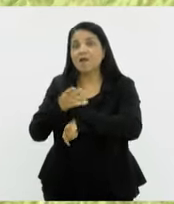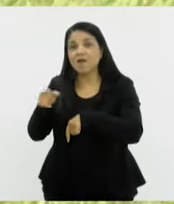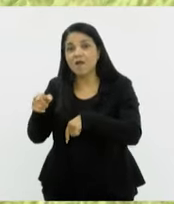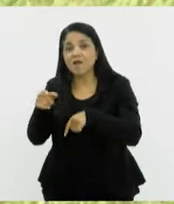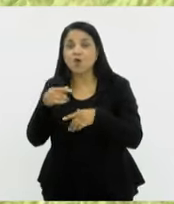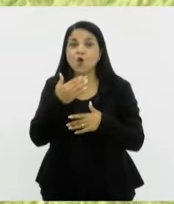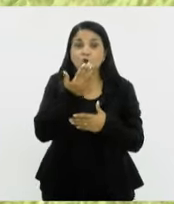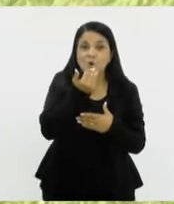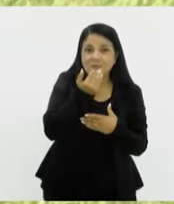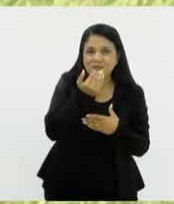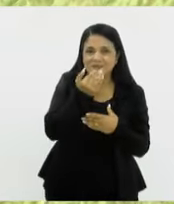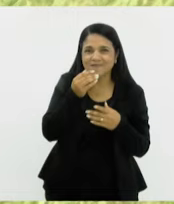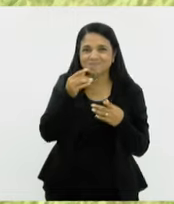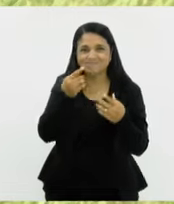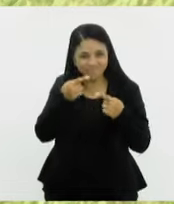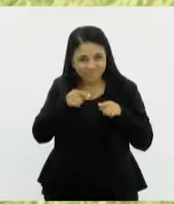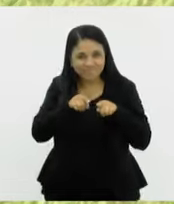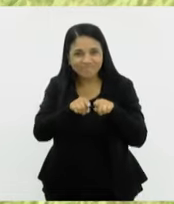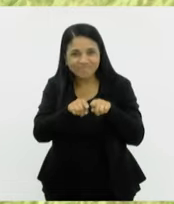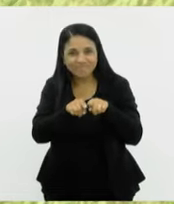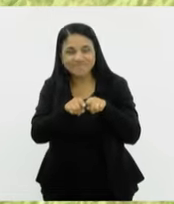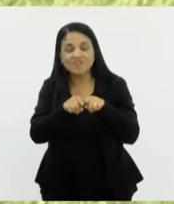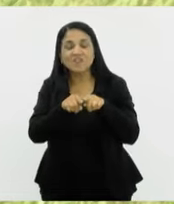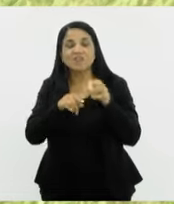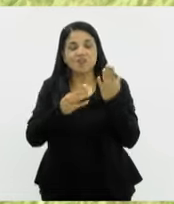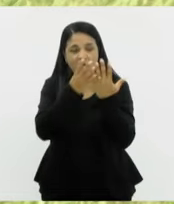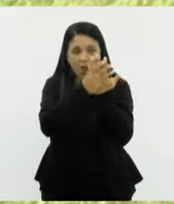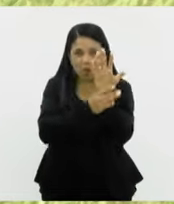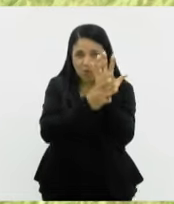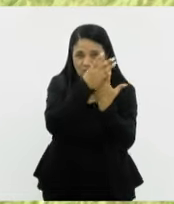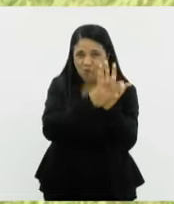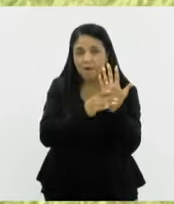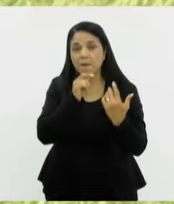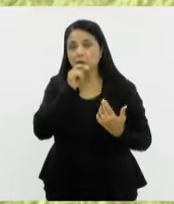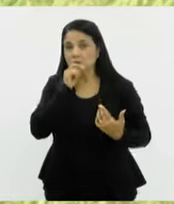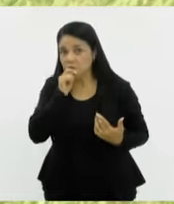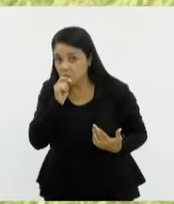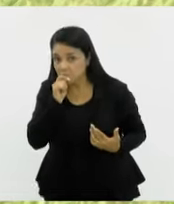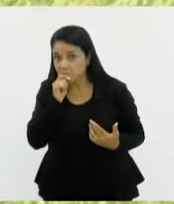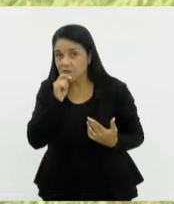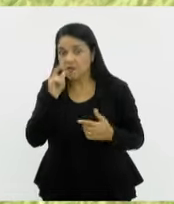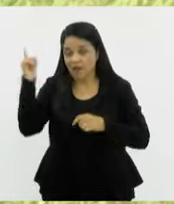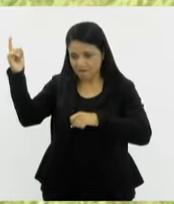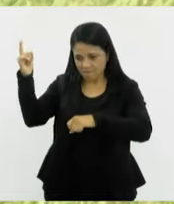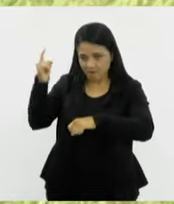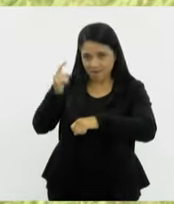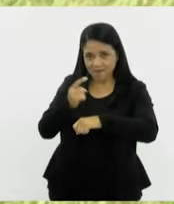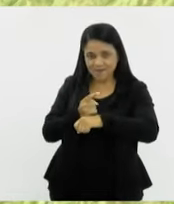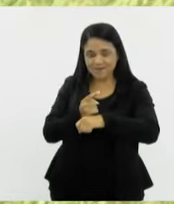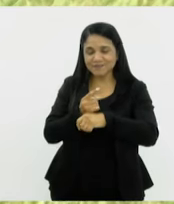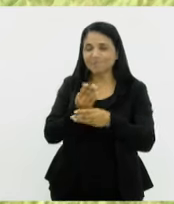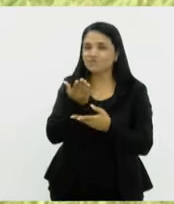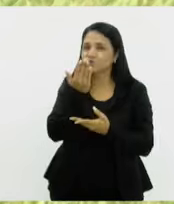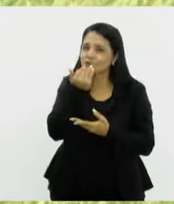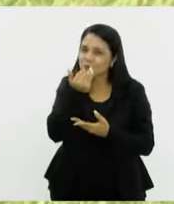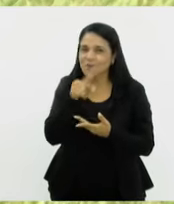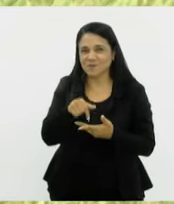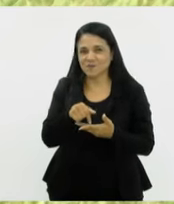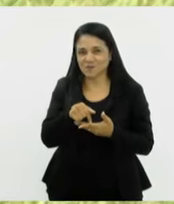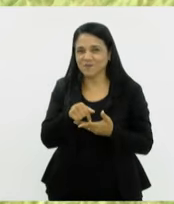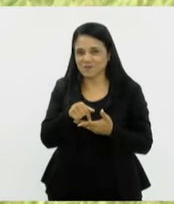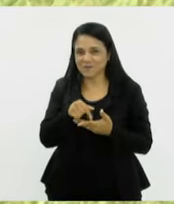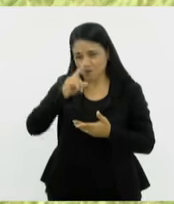com comida, nós chamamos ele com a luva e com o apito, que vem, eles vêm na hora e já tem a recompensa, que é a comida, a